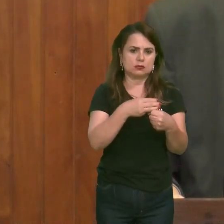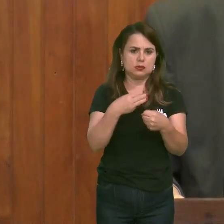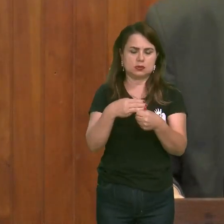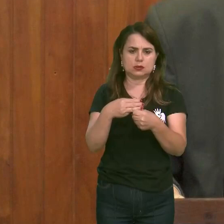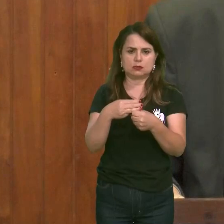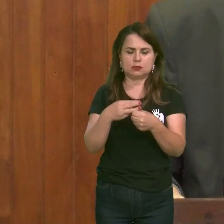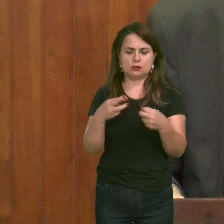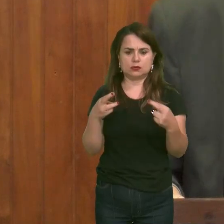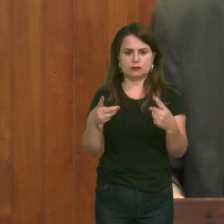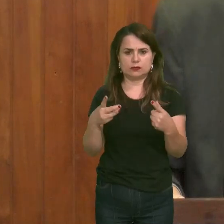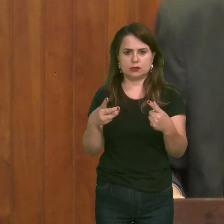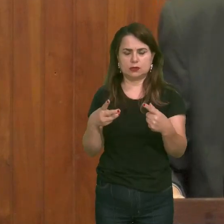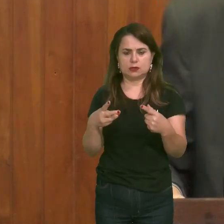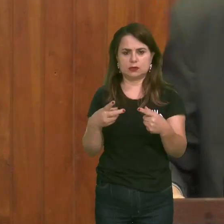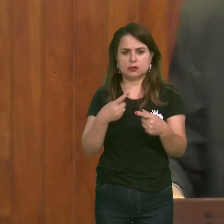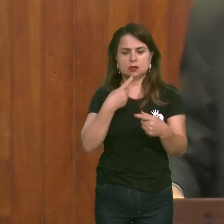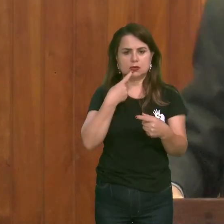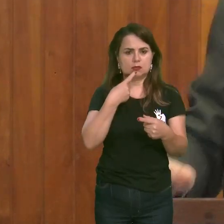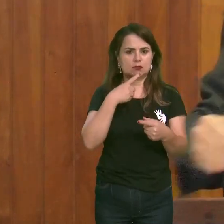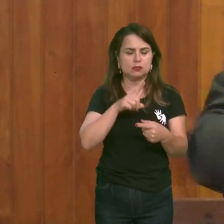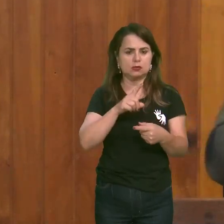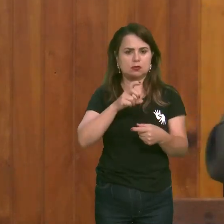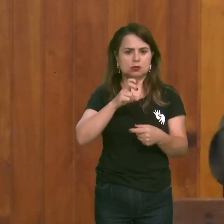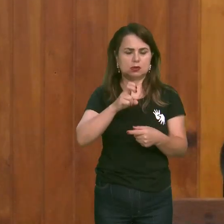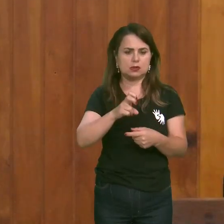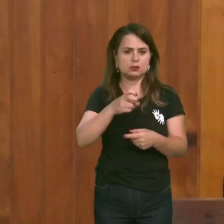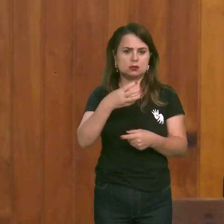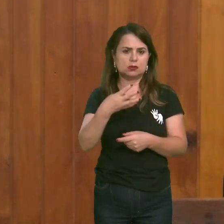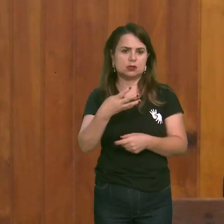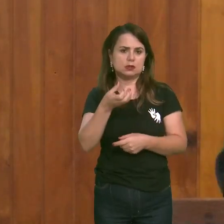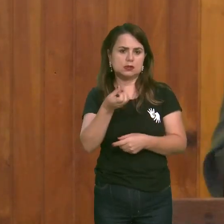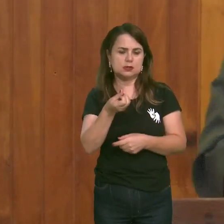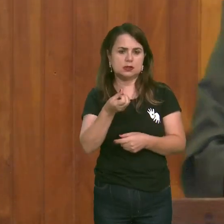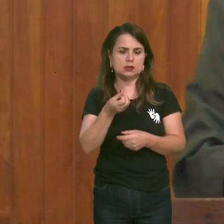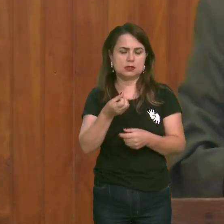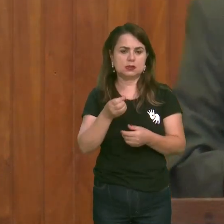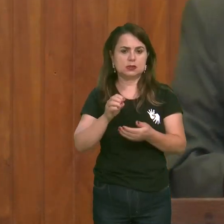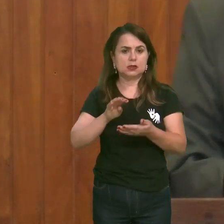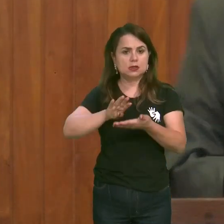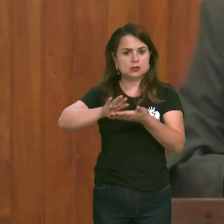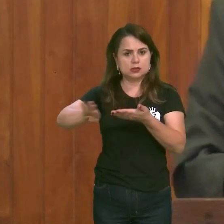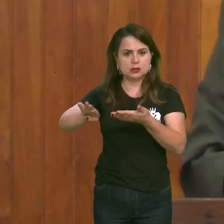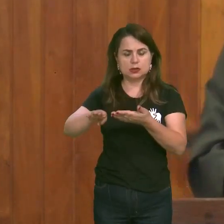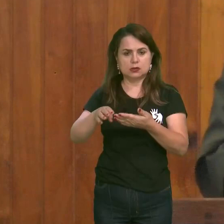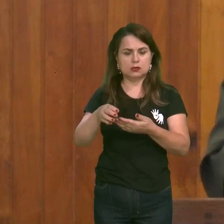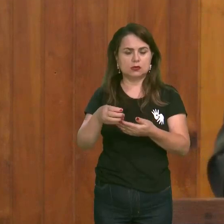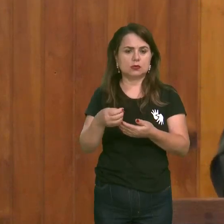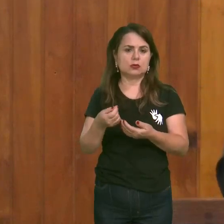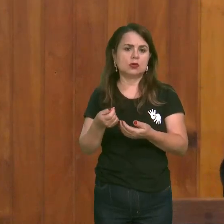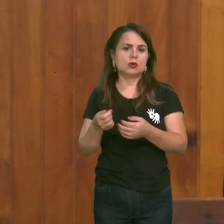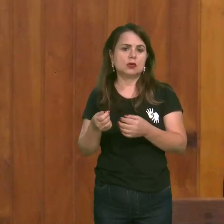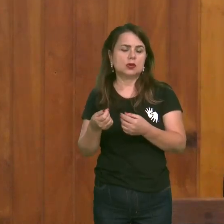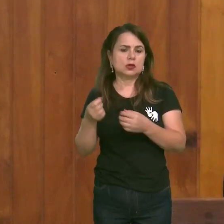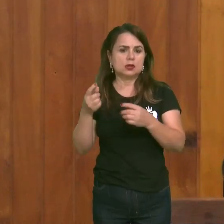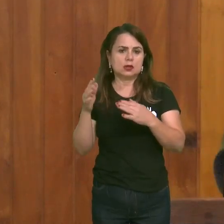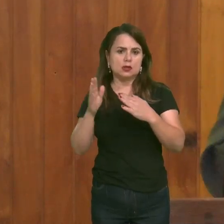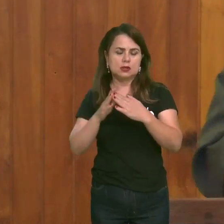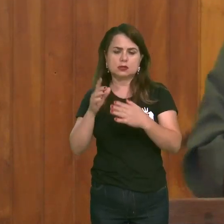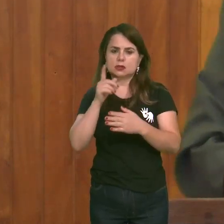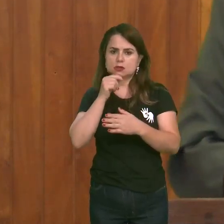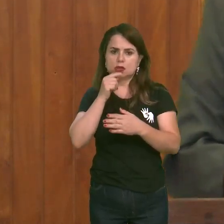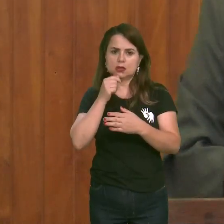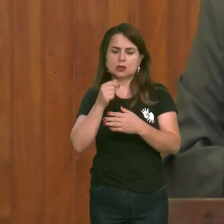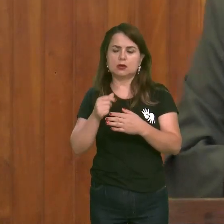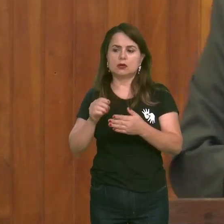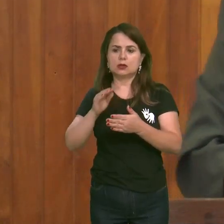Geral do município de um 546 excluindo 132 milhões do da excluindo 17 milhões da